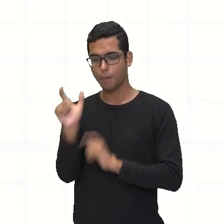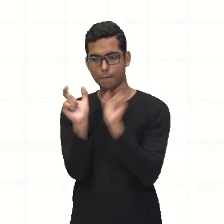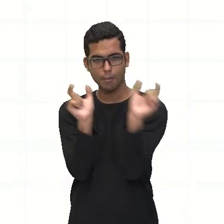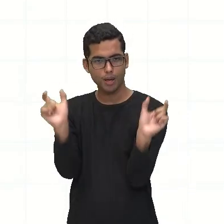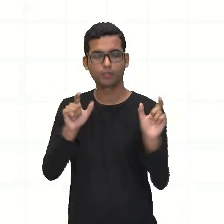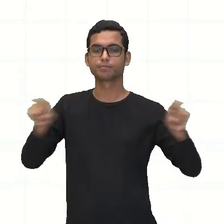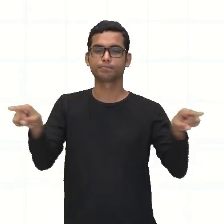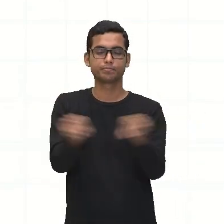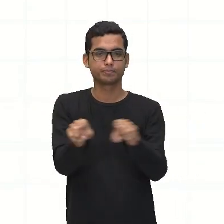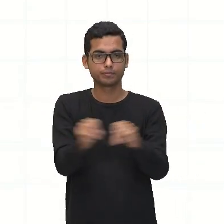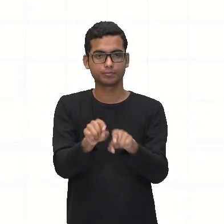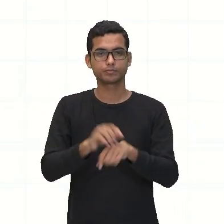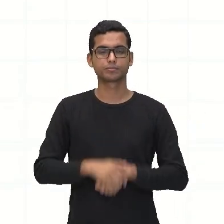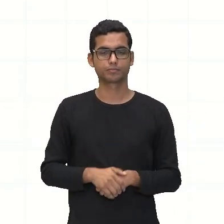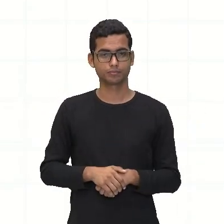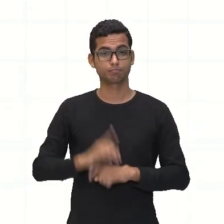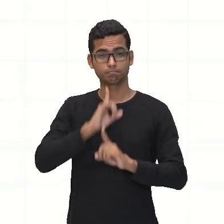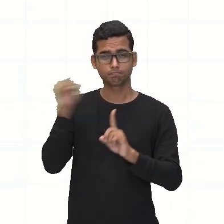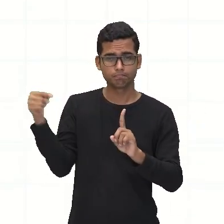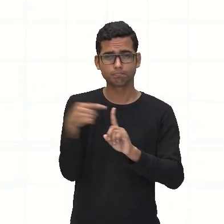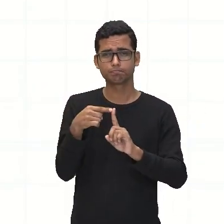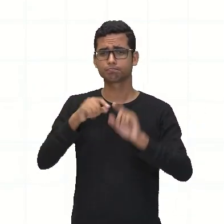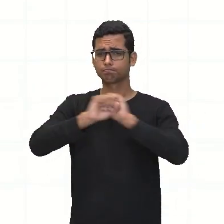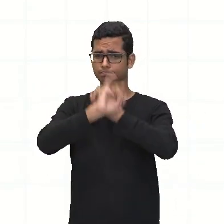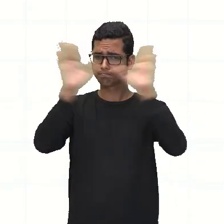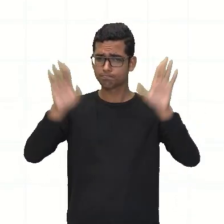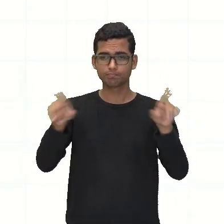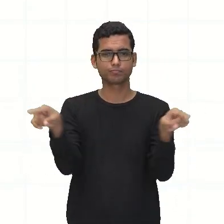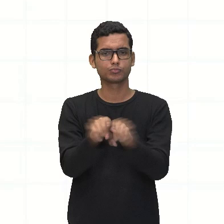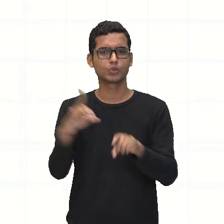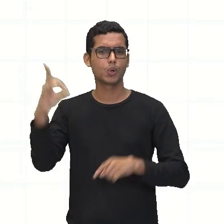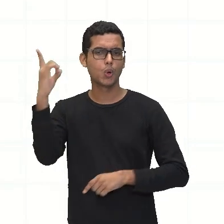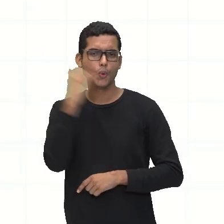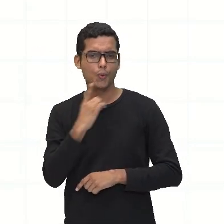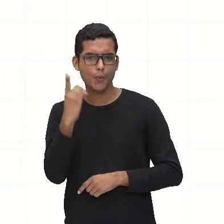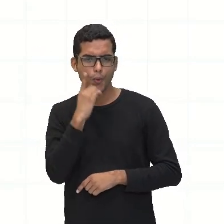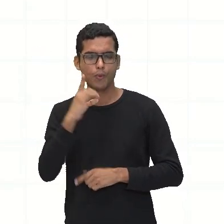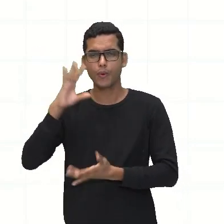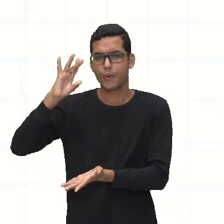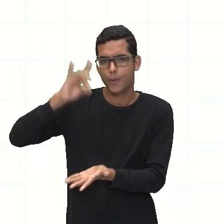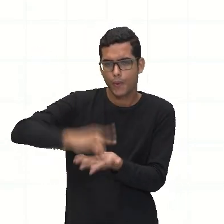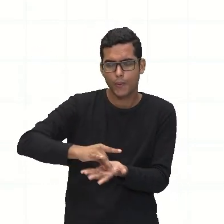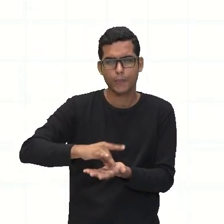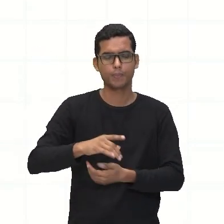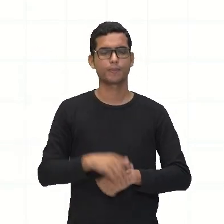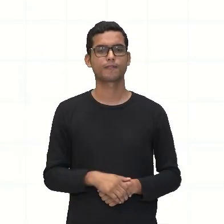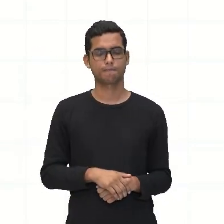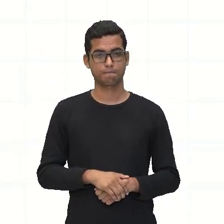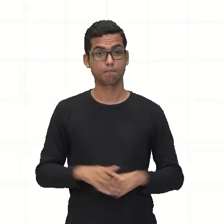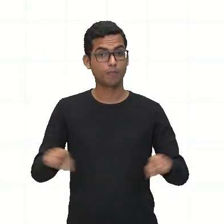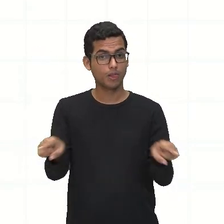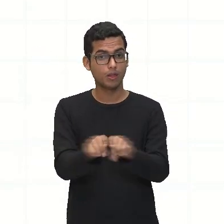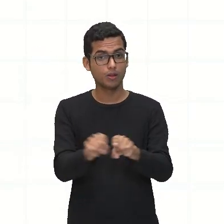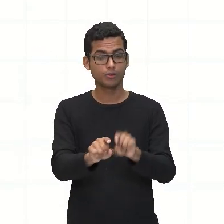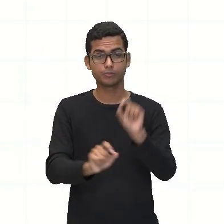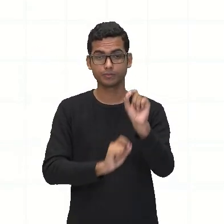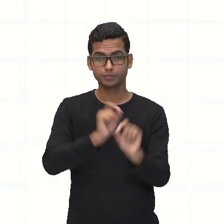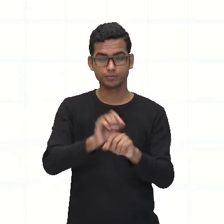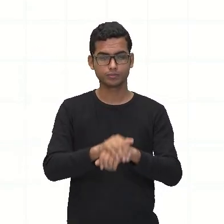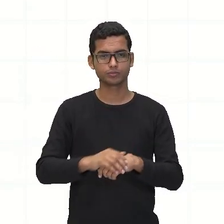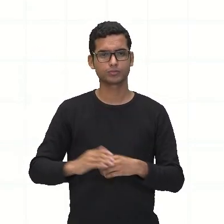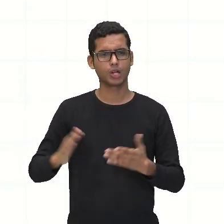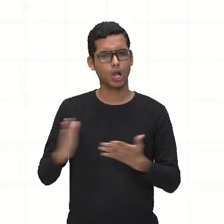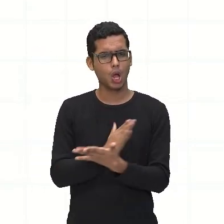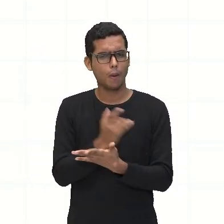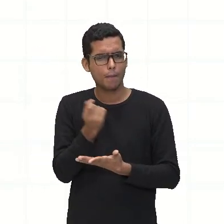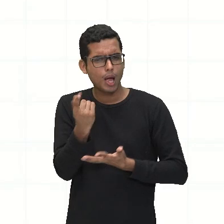sentido, né, objetivo, sentido do cotidiano, sentido real, literal. E também, algumas